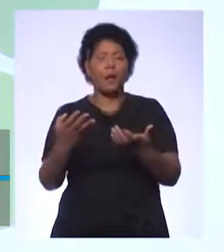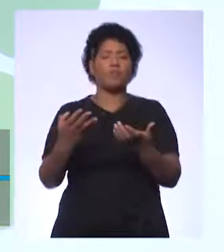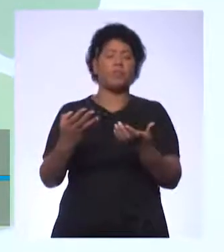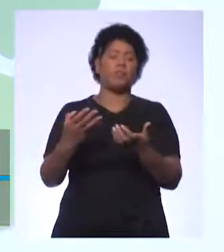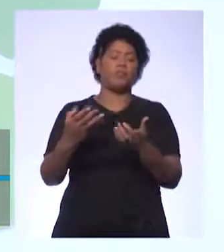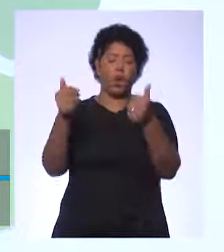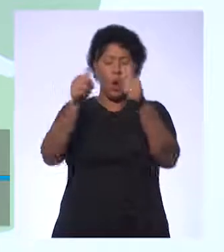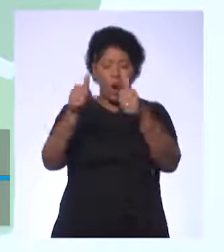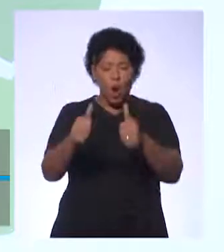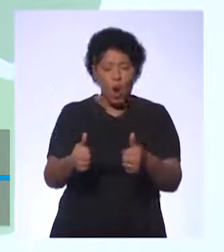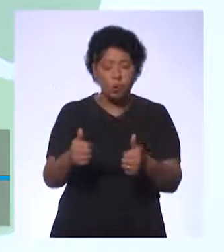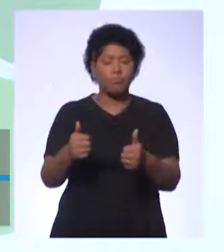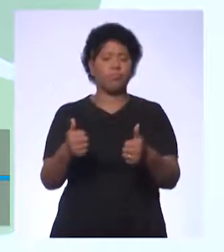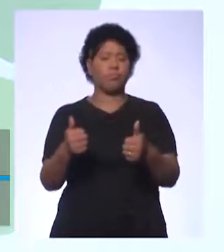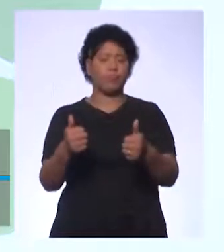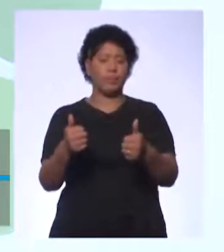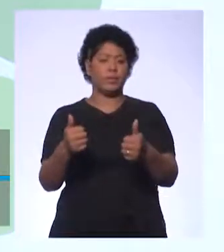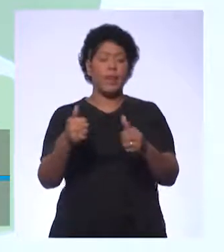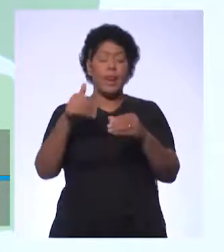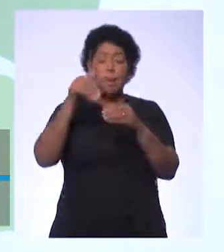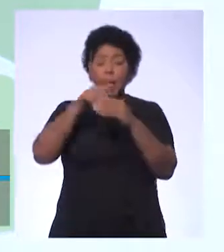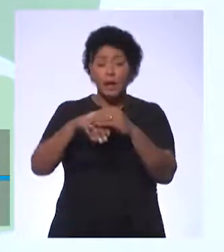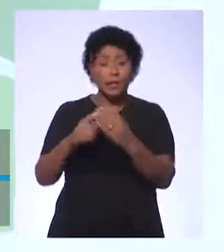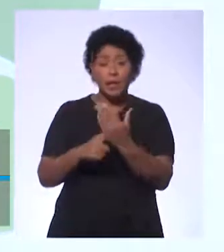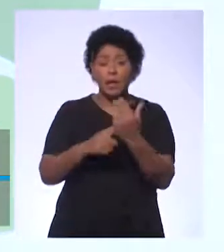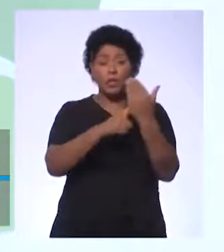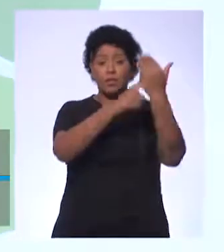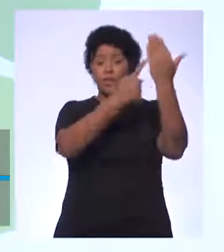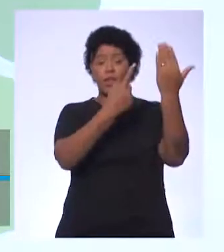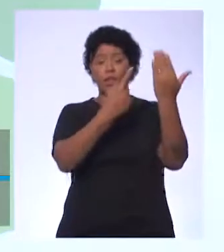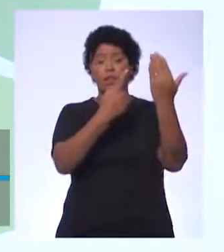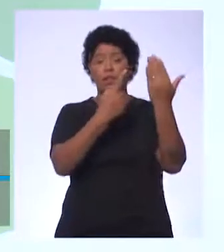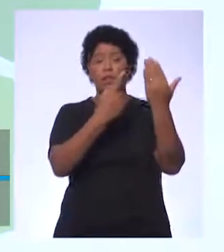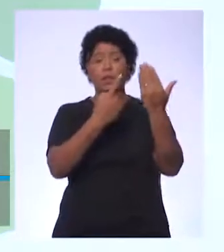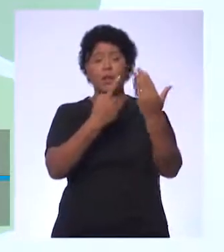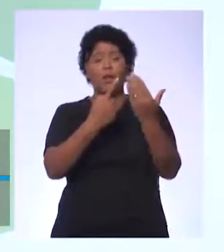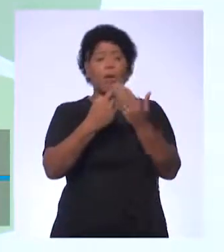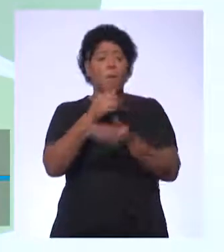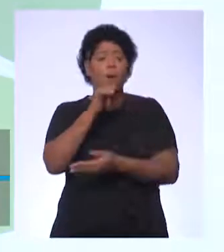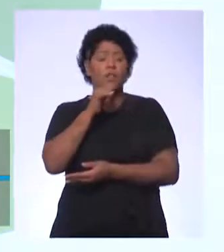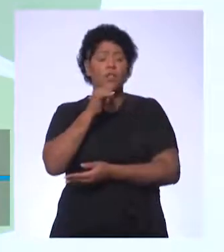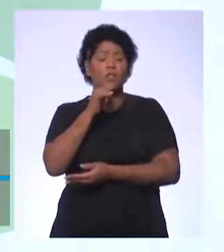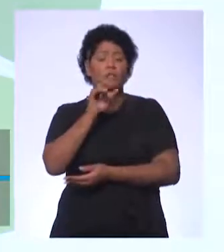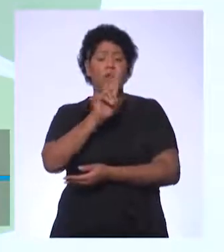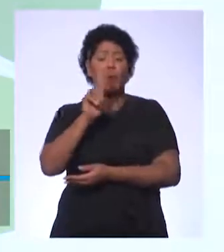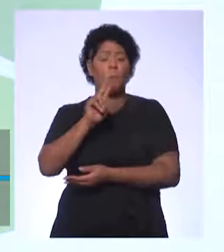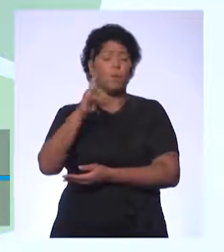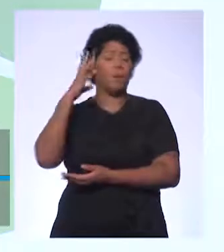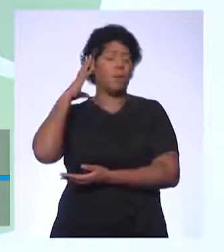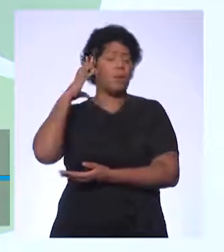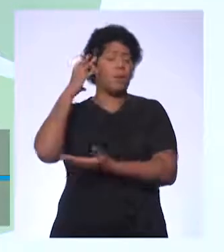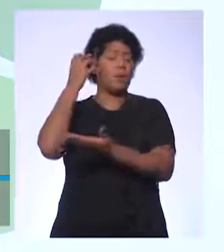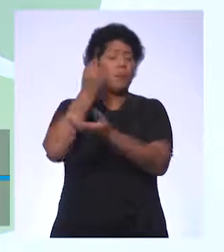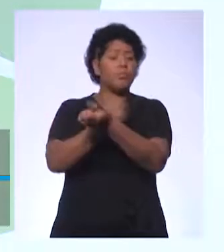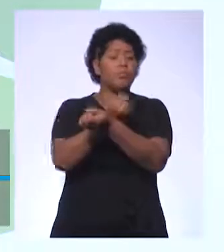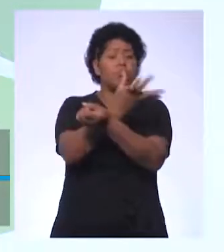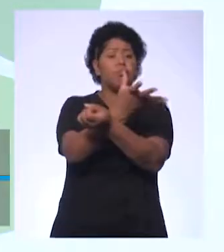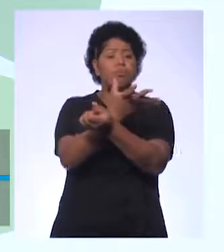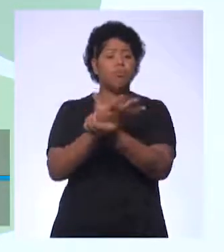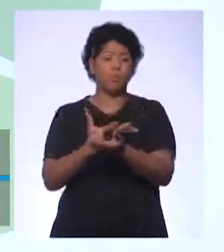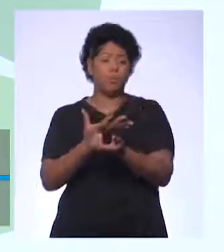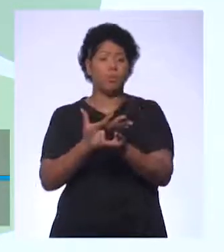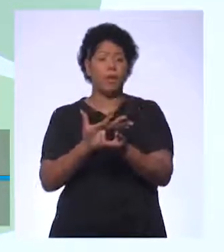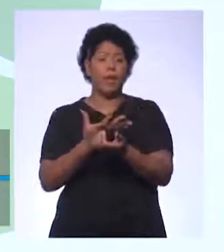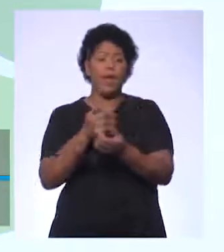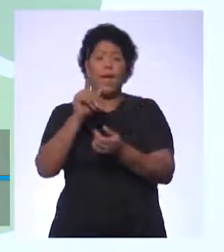a tecnologia na educação, né? A gente está falando hoje dessa produção de podcasts e videocasts. Ou seja, são coisas que alcançam muito mais os jovens